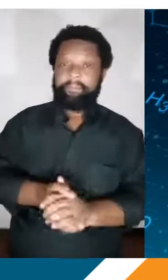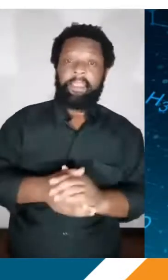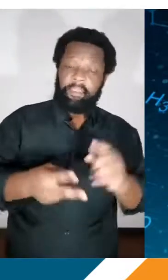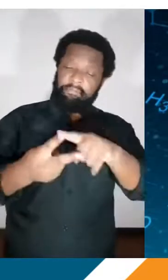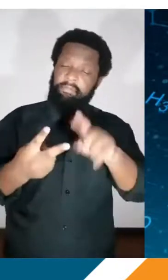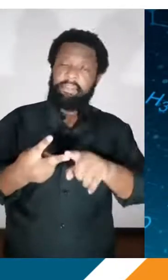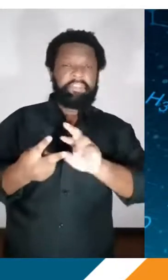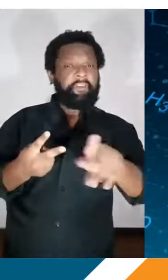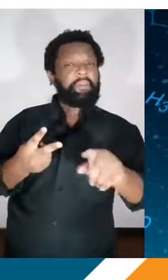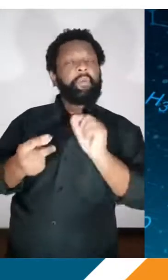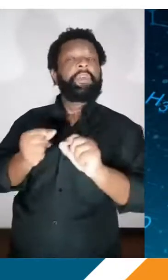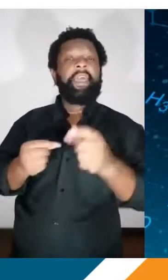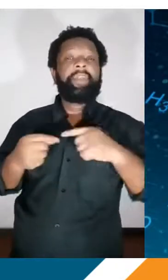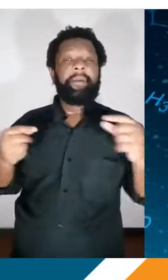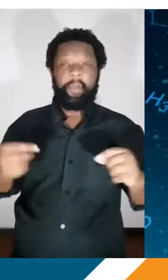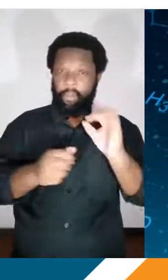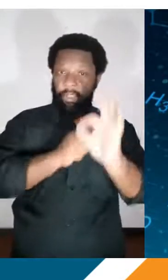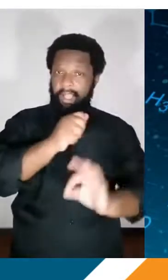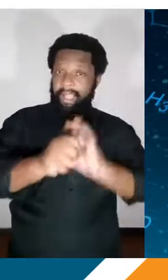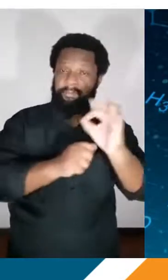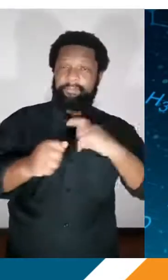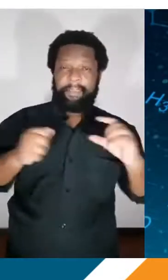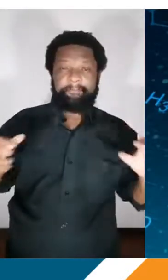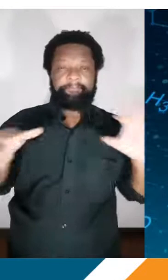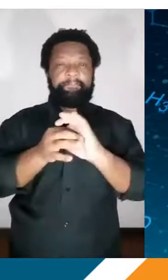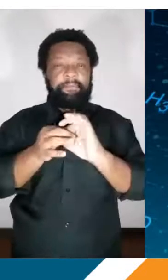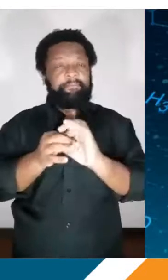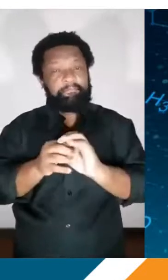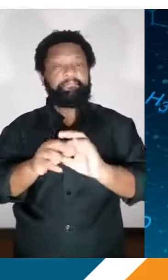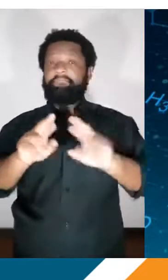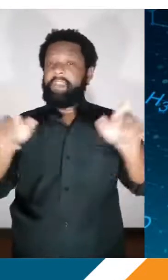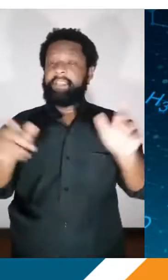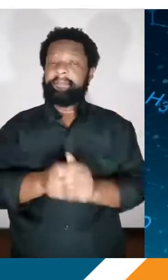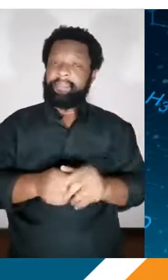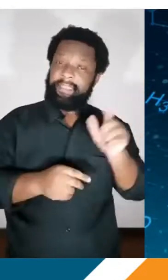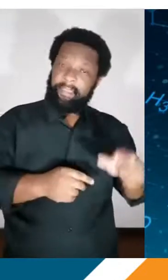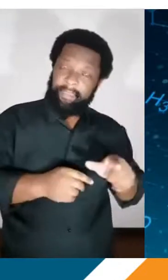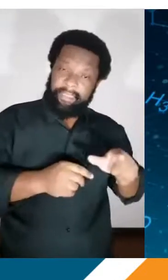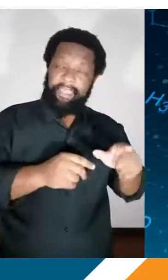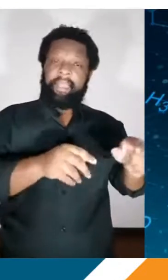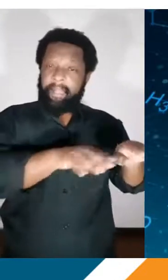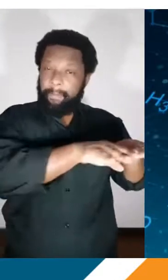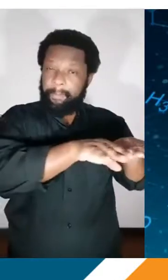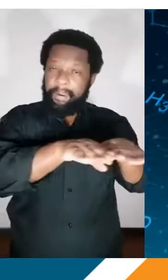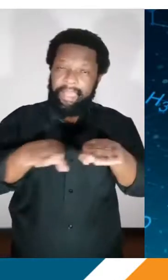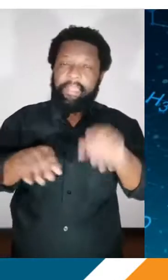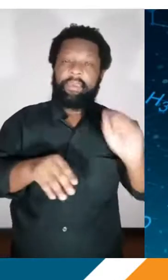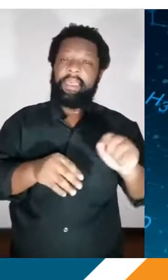constitucional para uma isomeria espacial se baseia-se na conectividade dos átomos. Enquanto na isomeria